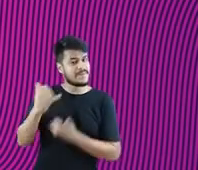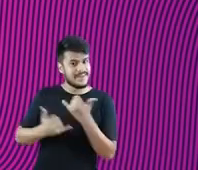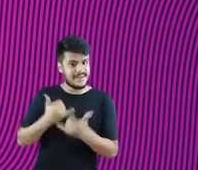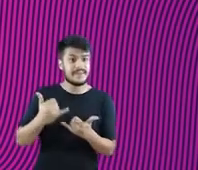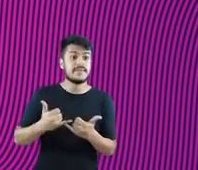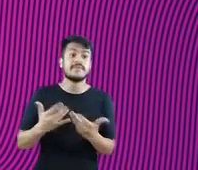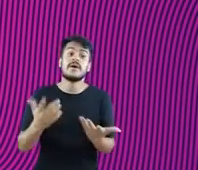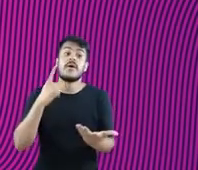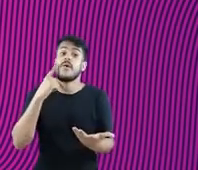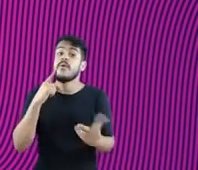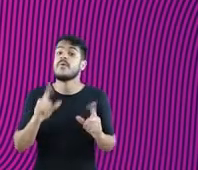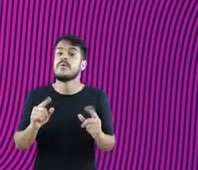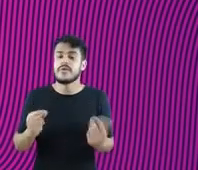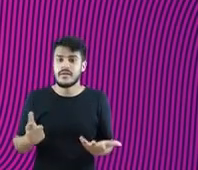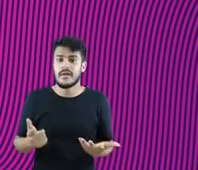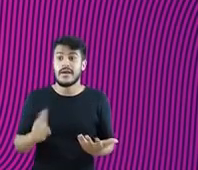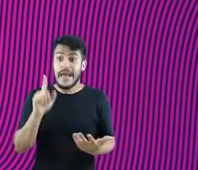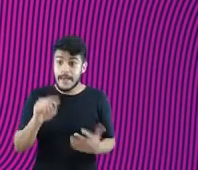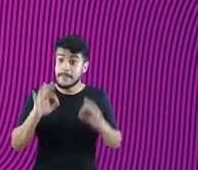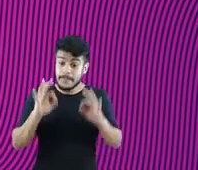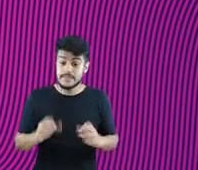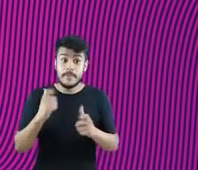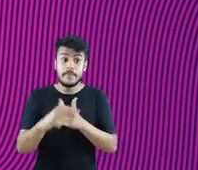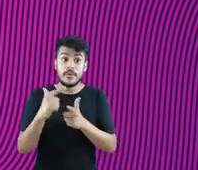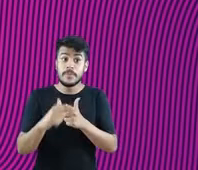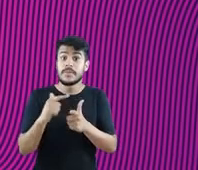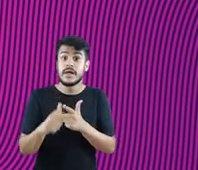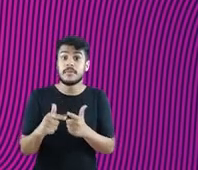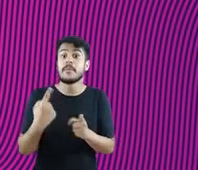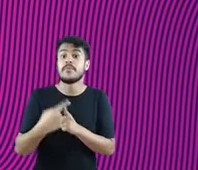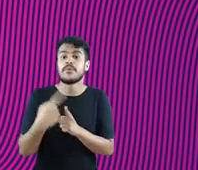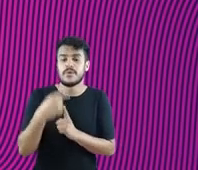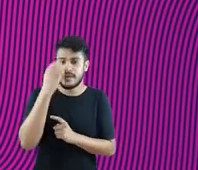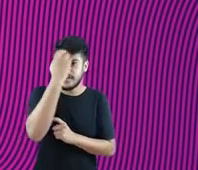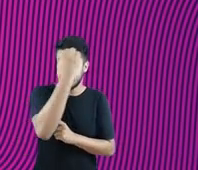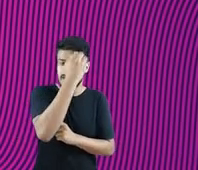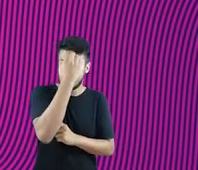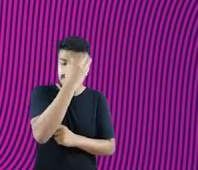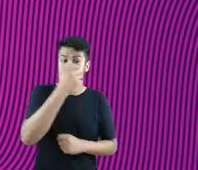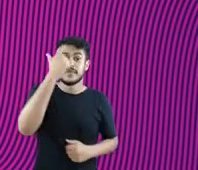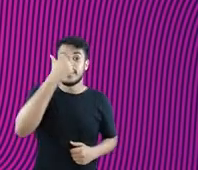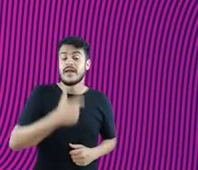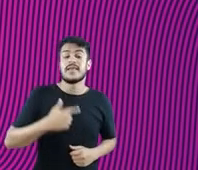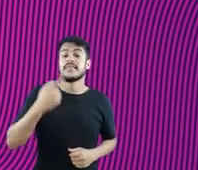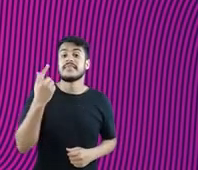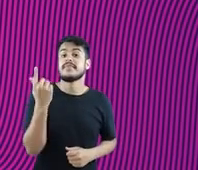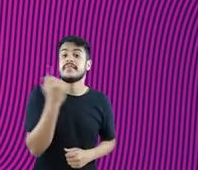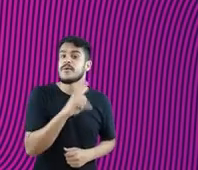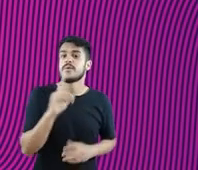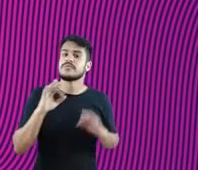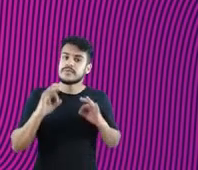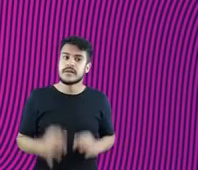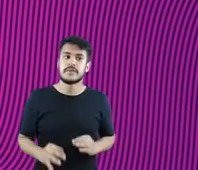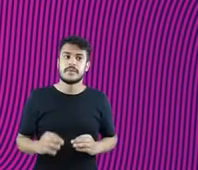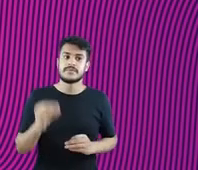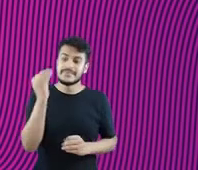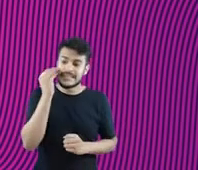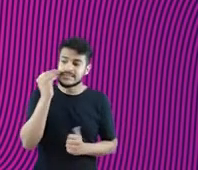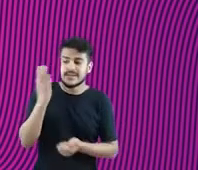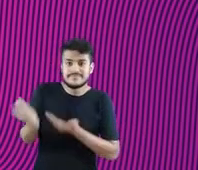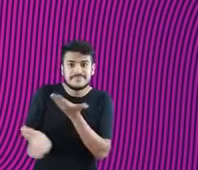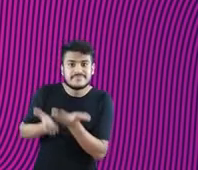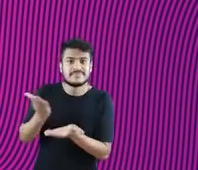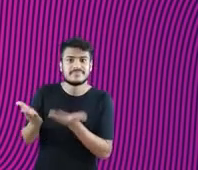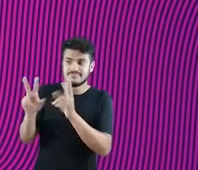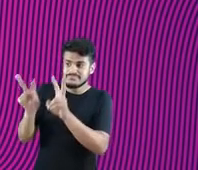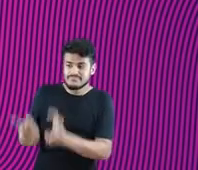o problema todo é que a gente não consegue realmente lidar com essas questões,